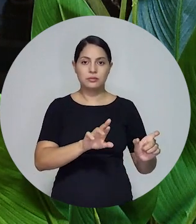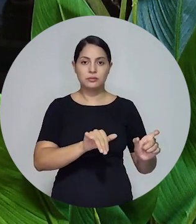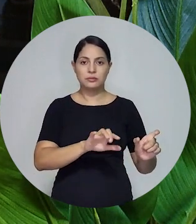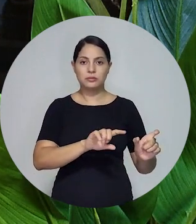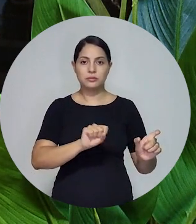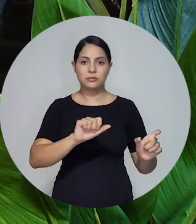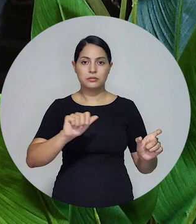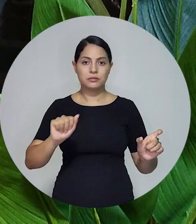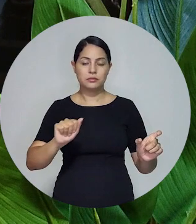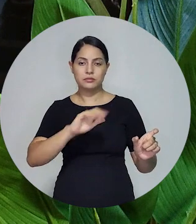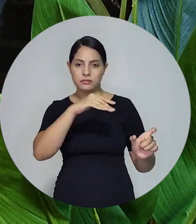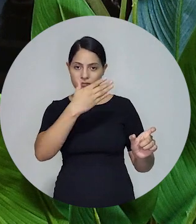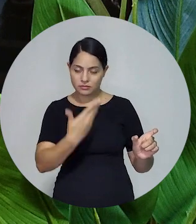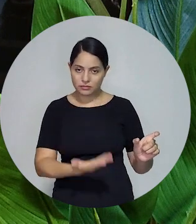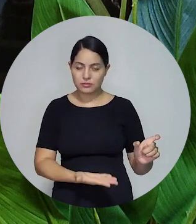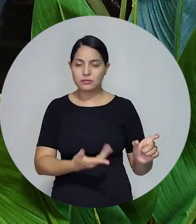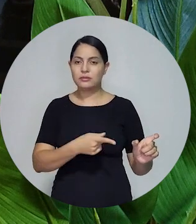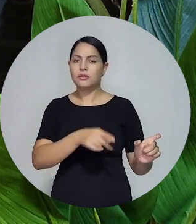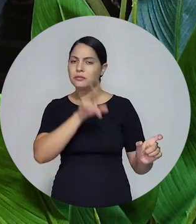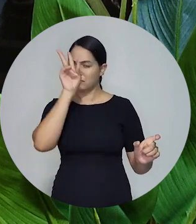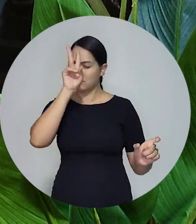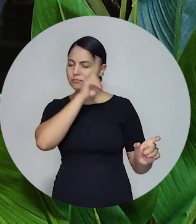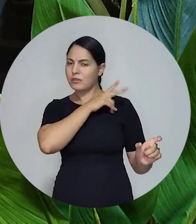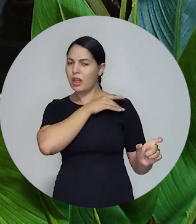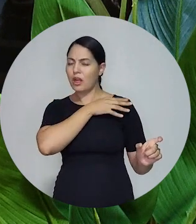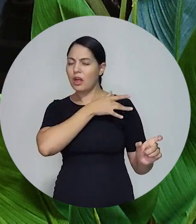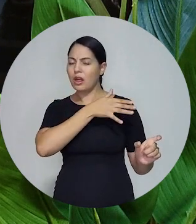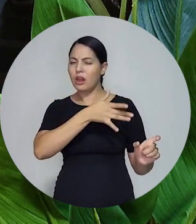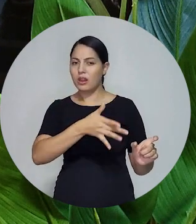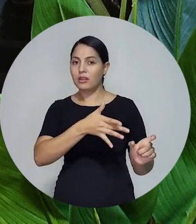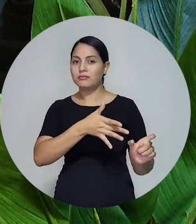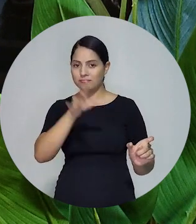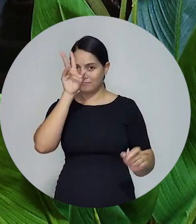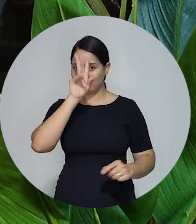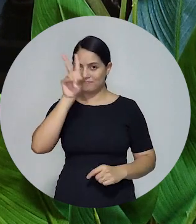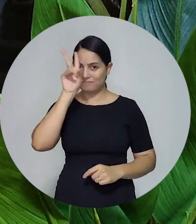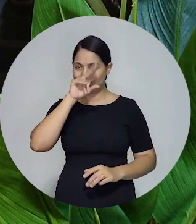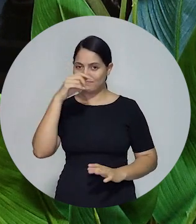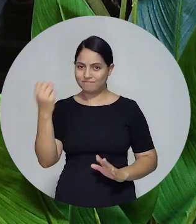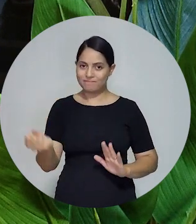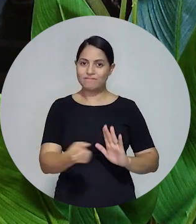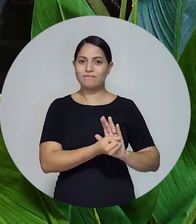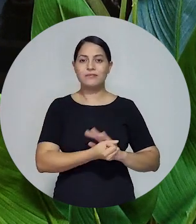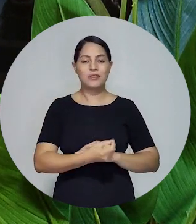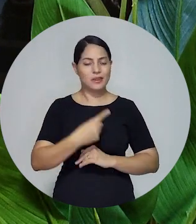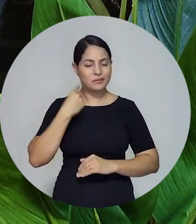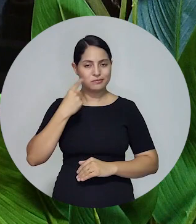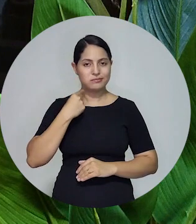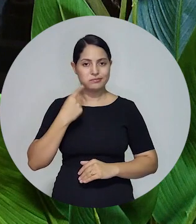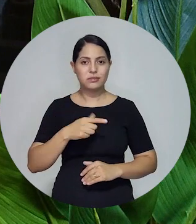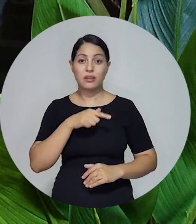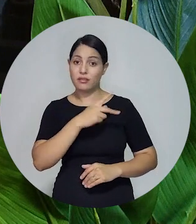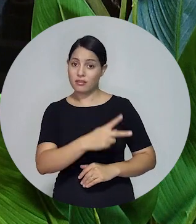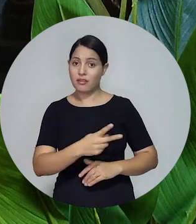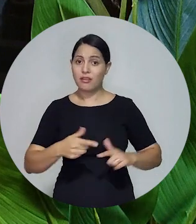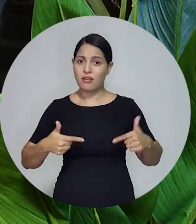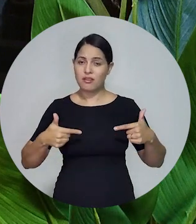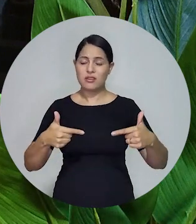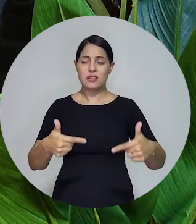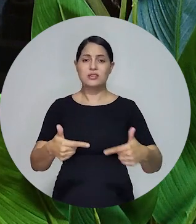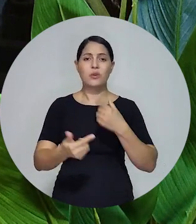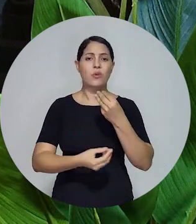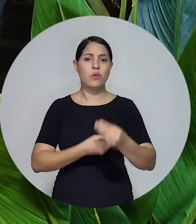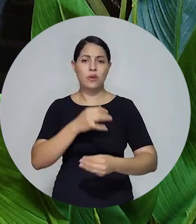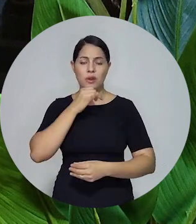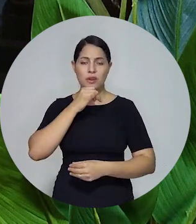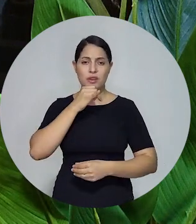Barbosa. A cerimônia lembrou a história e a importância do patrono do Senado e da advocacia, com forte atuação em defesa